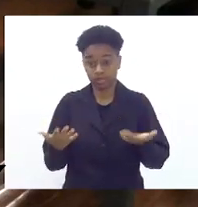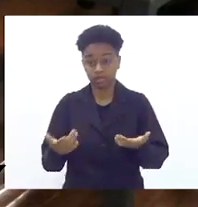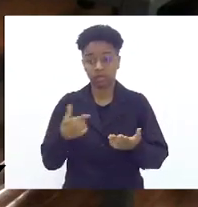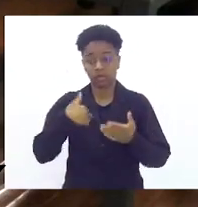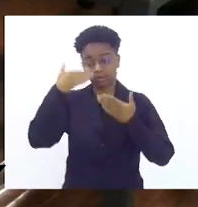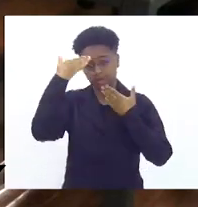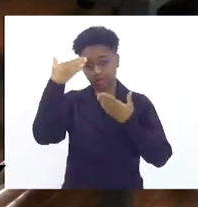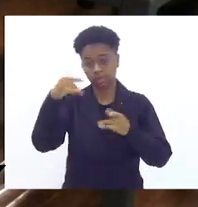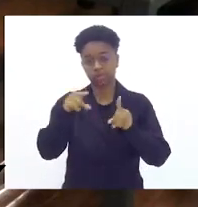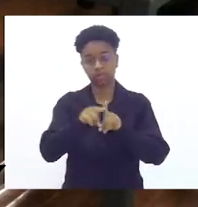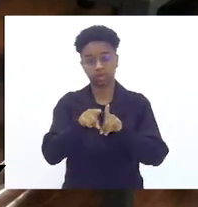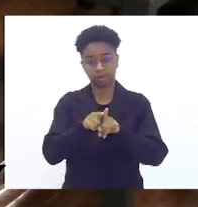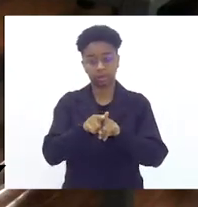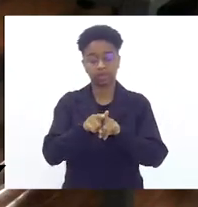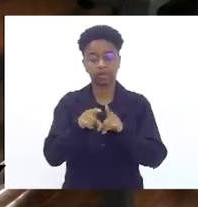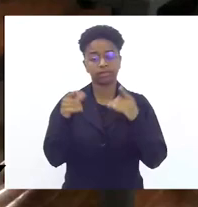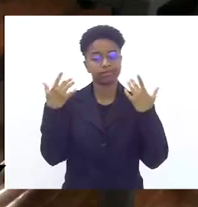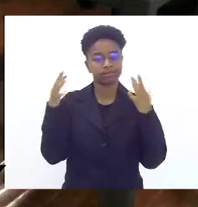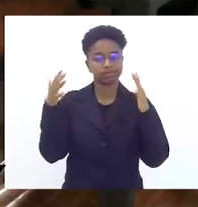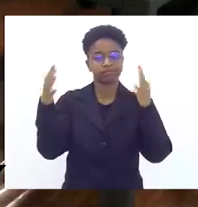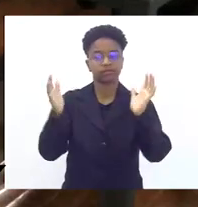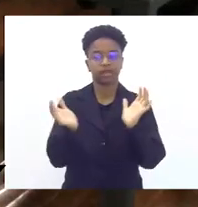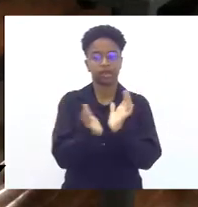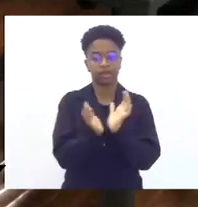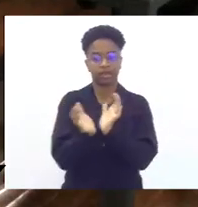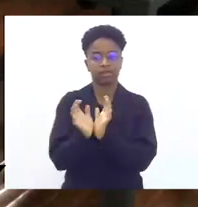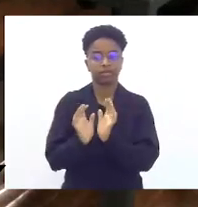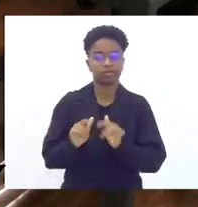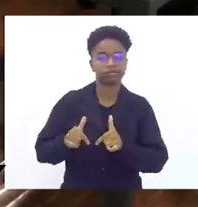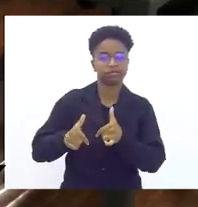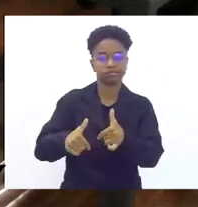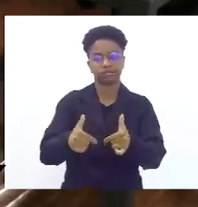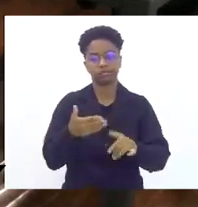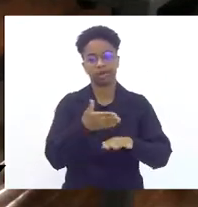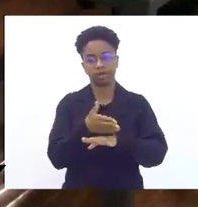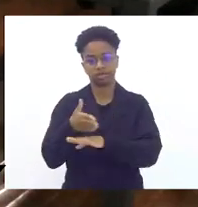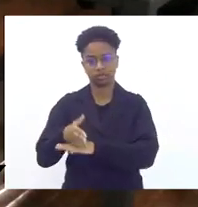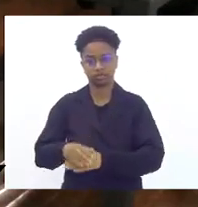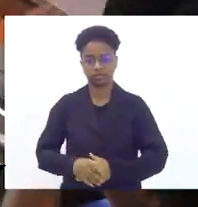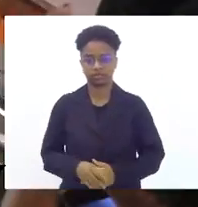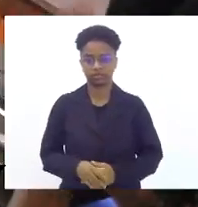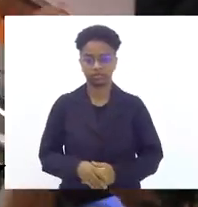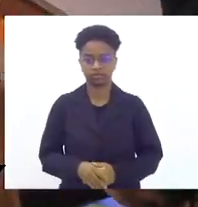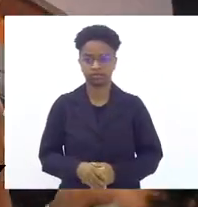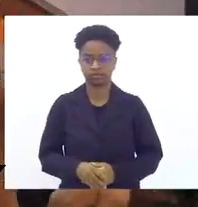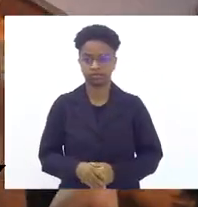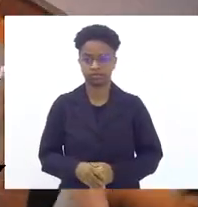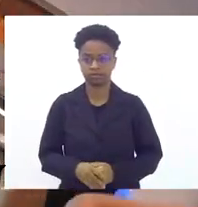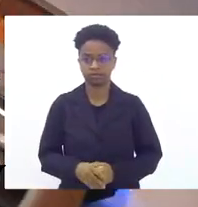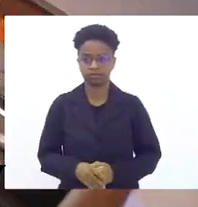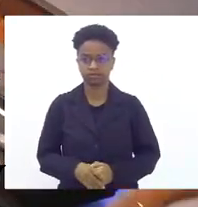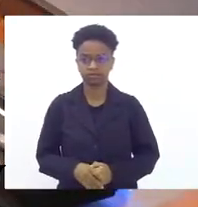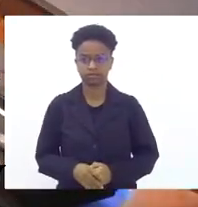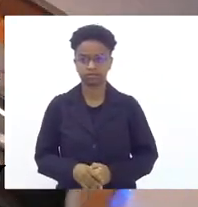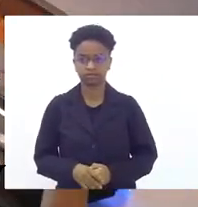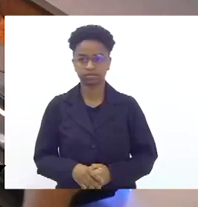e reconhecimento Uma salva de palmas a toda a equipe que participou então agora a